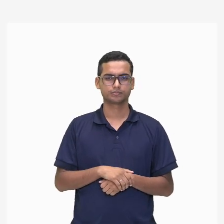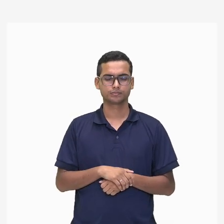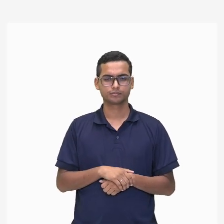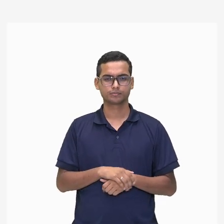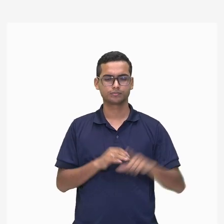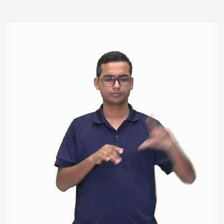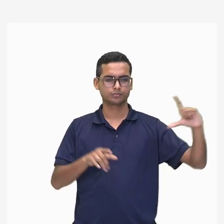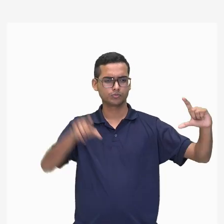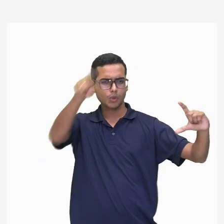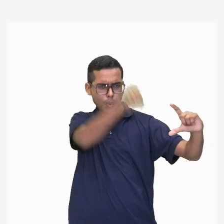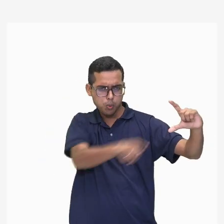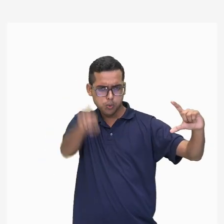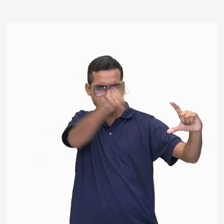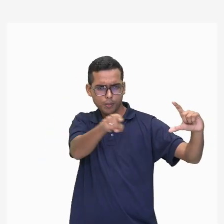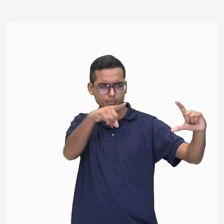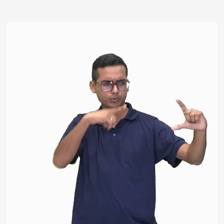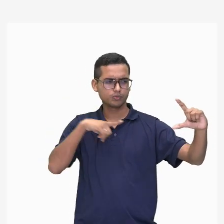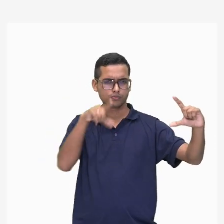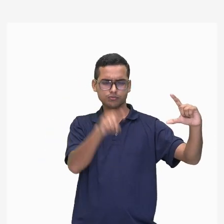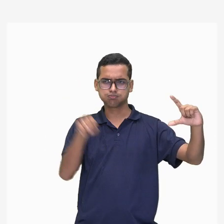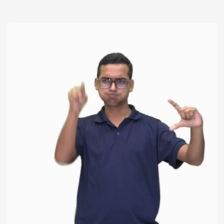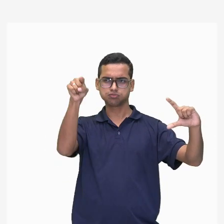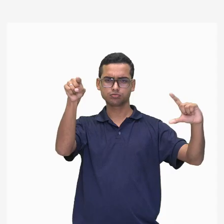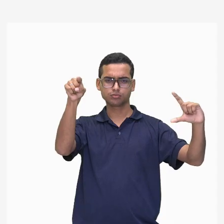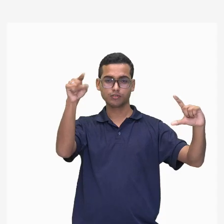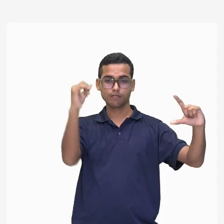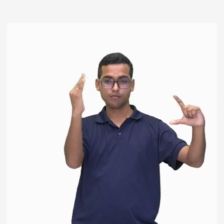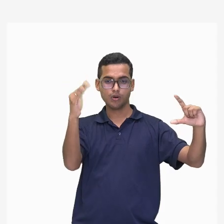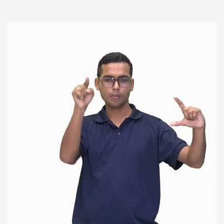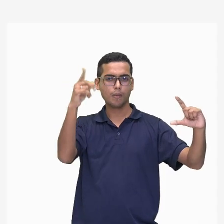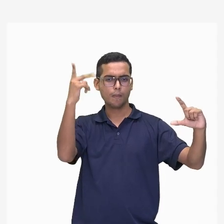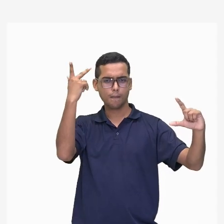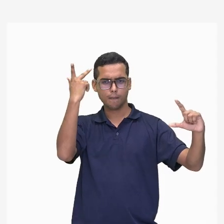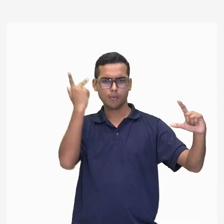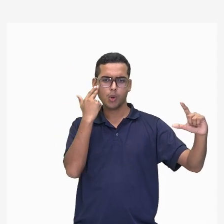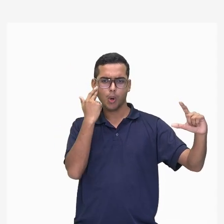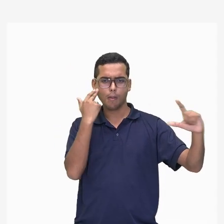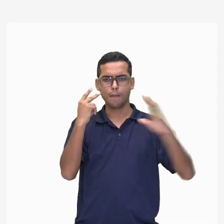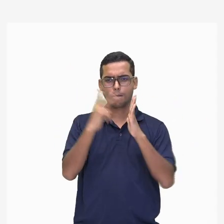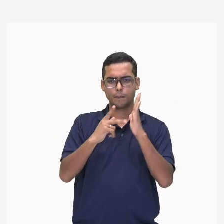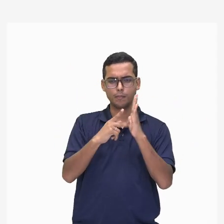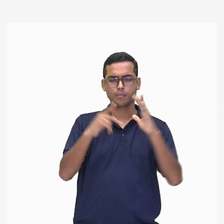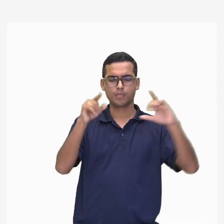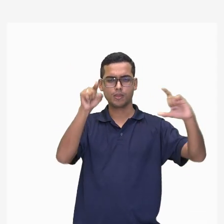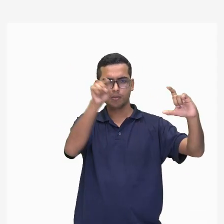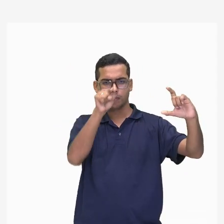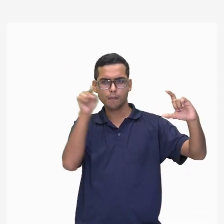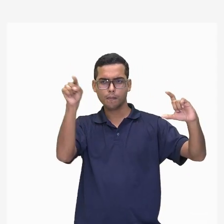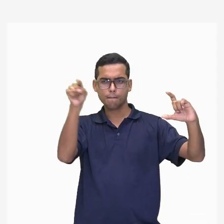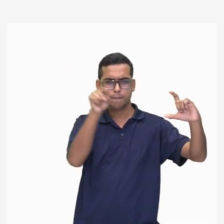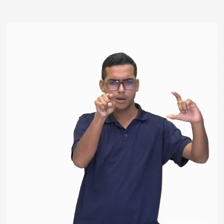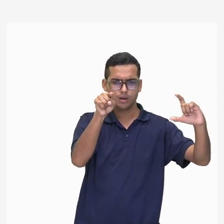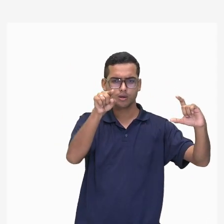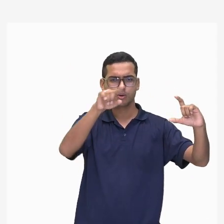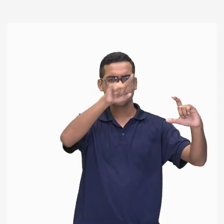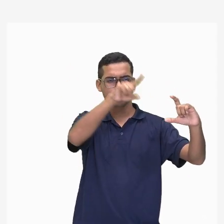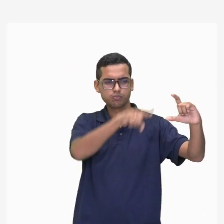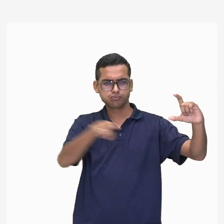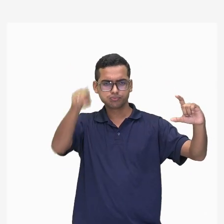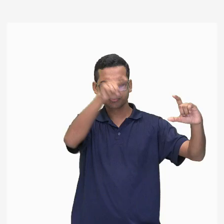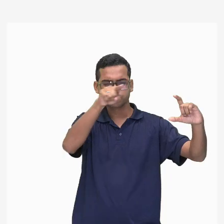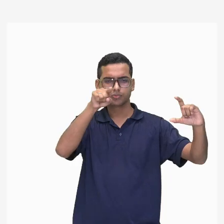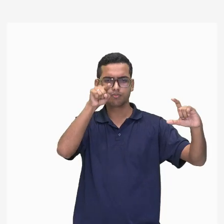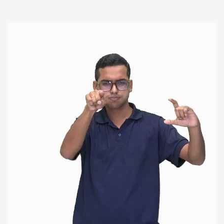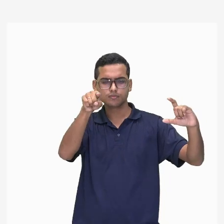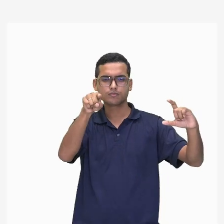círculo recebe uma pontuação normal. Na área intermediária, que é chamado de anel, recebe